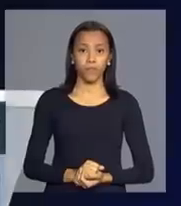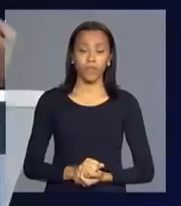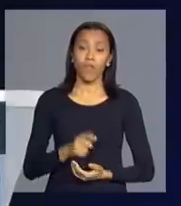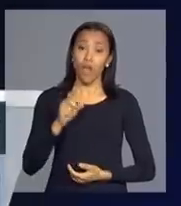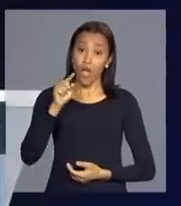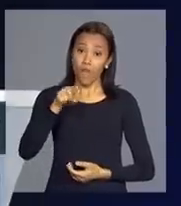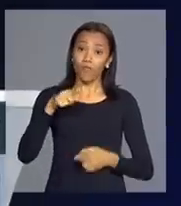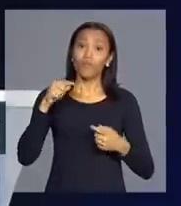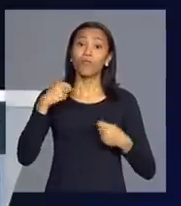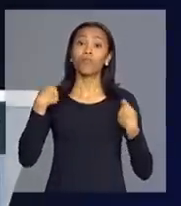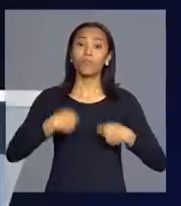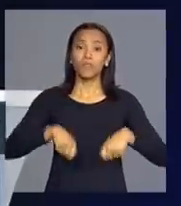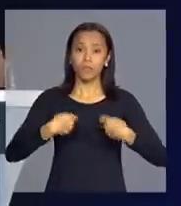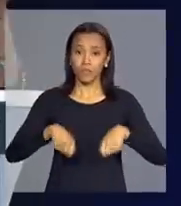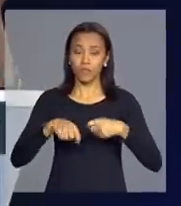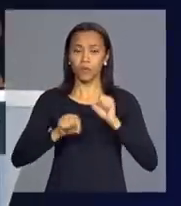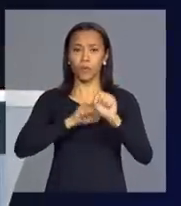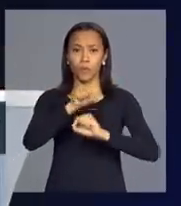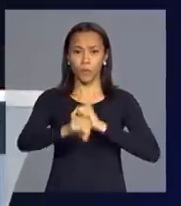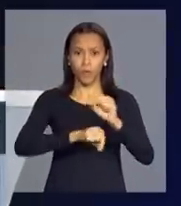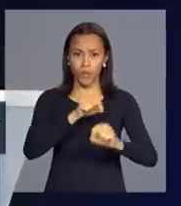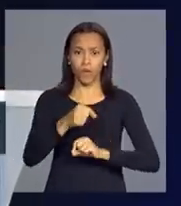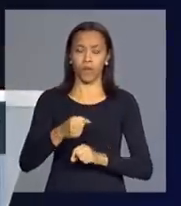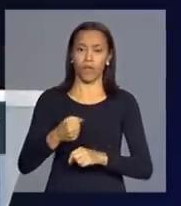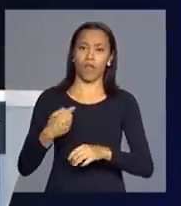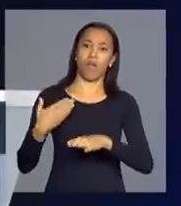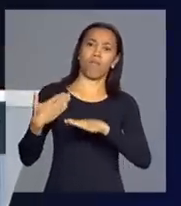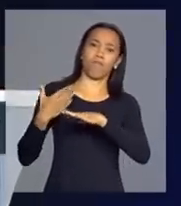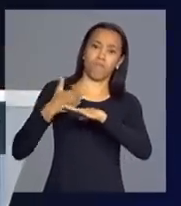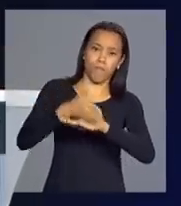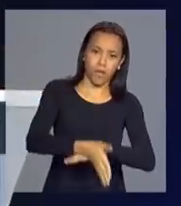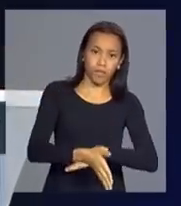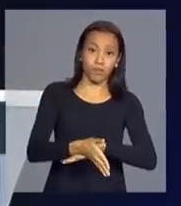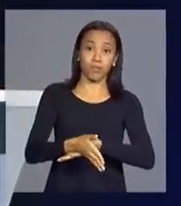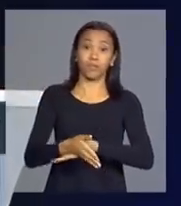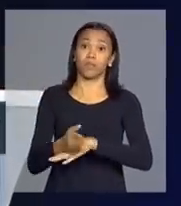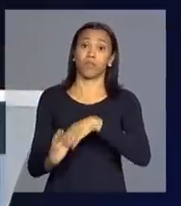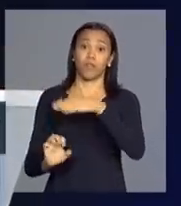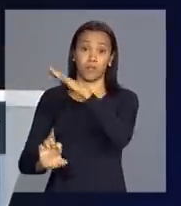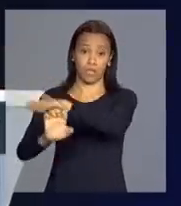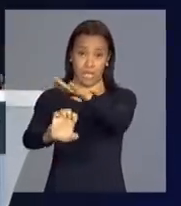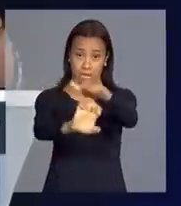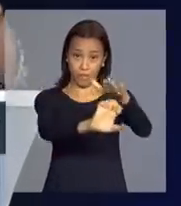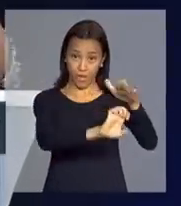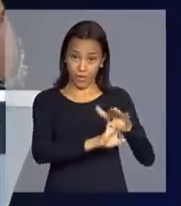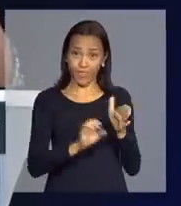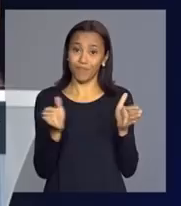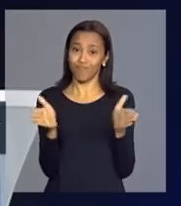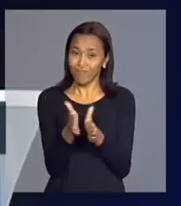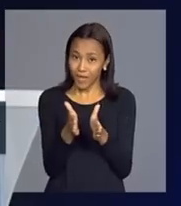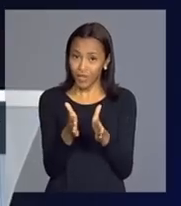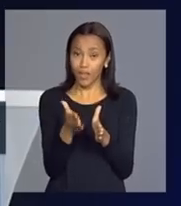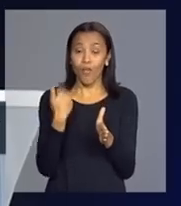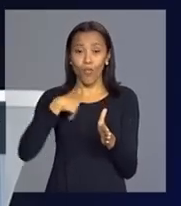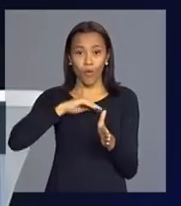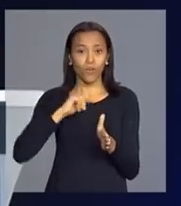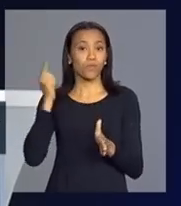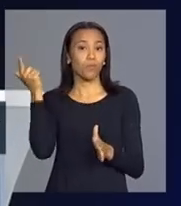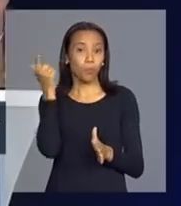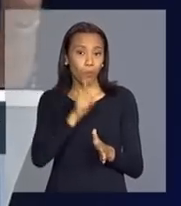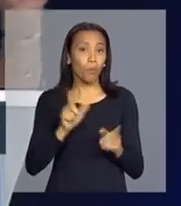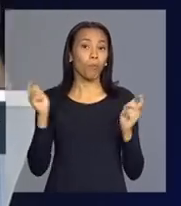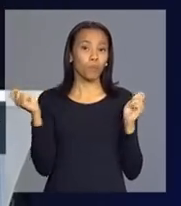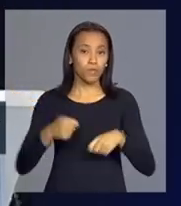foi necessário a participação das pequenas empresas. Nós só fomos capazes de levá-lo à